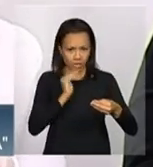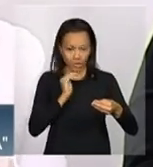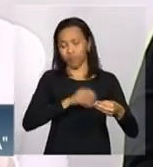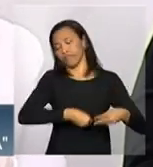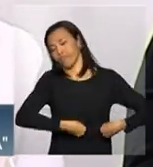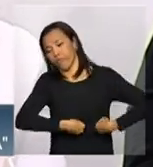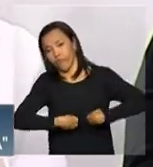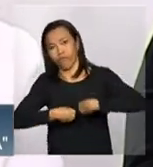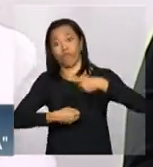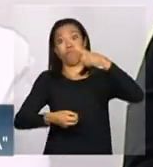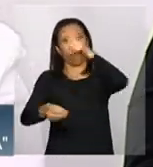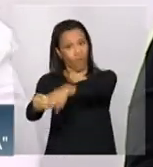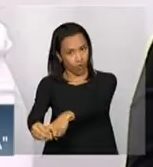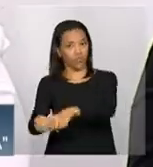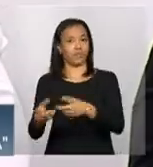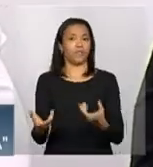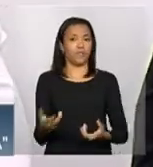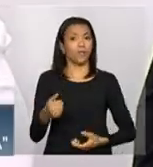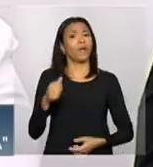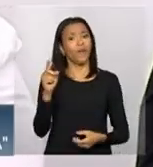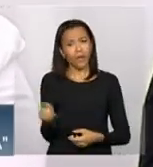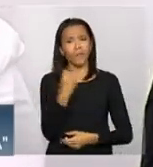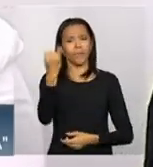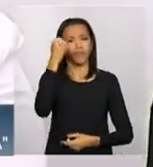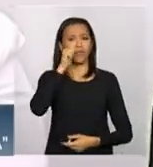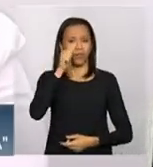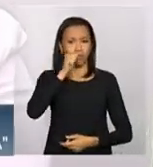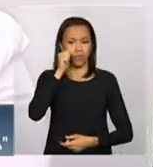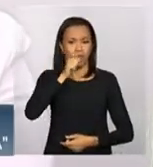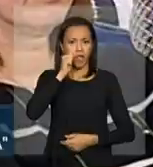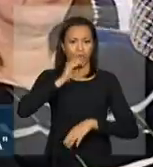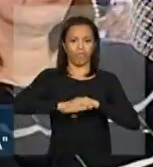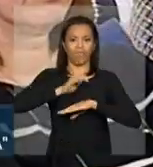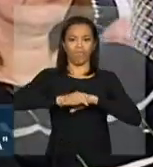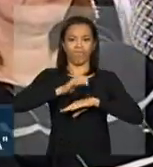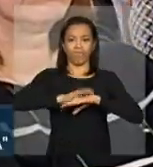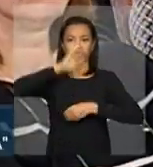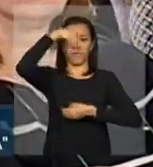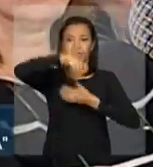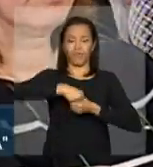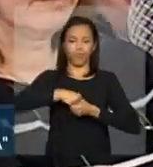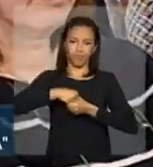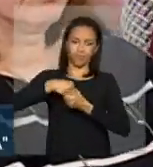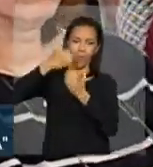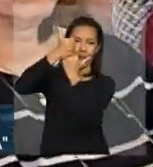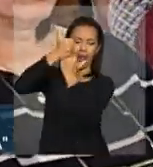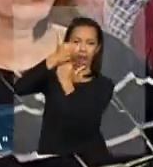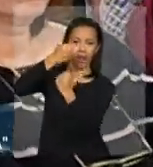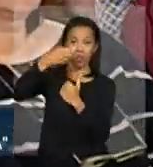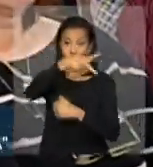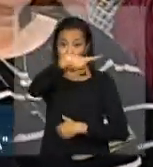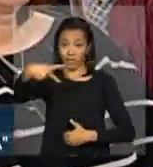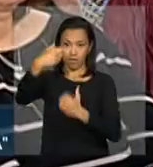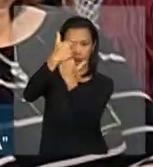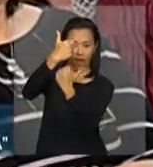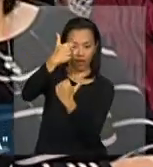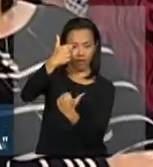faz diferença uma mulher num cargo de poder de mando, de executivo, sem dúvida